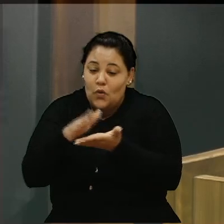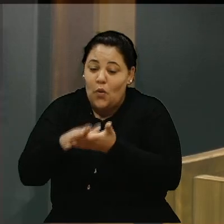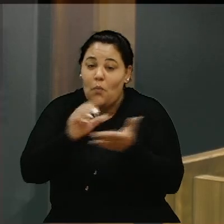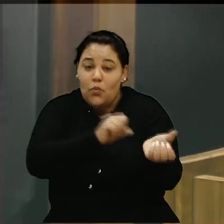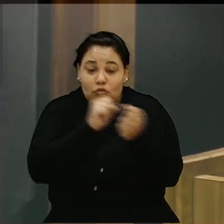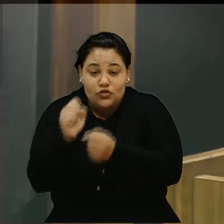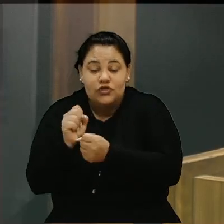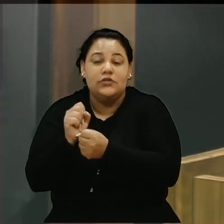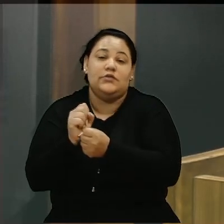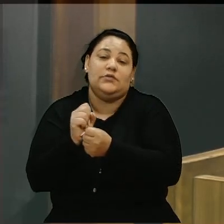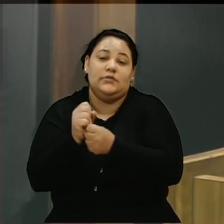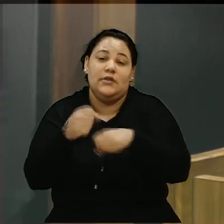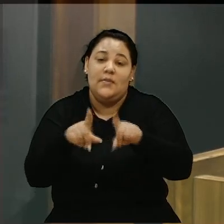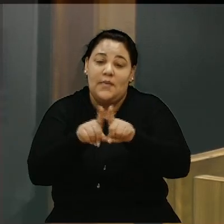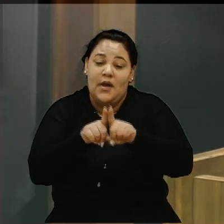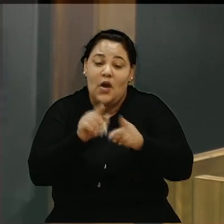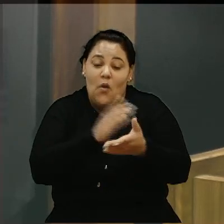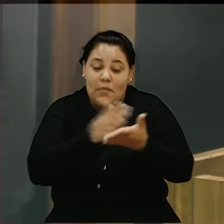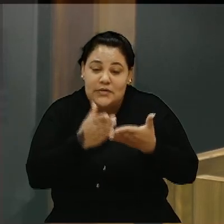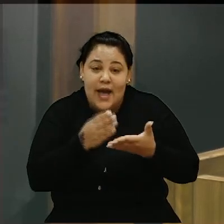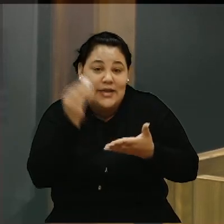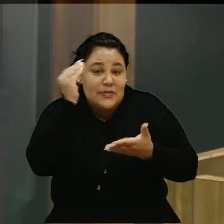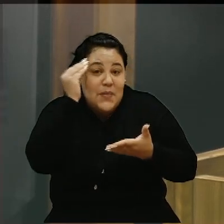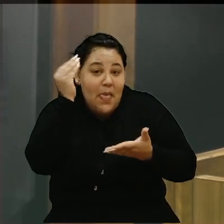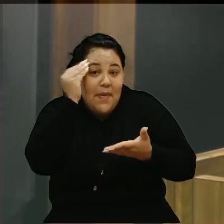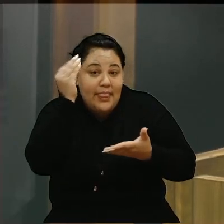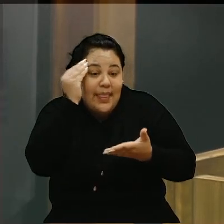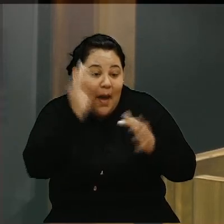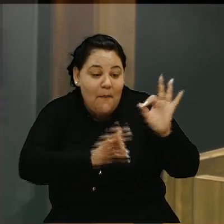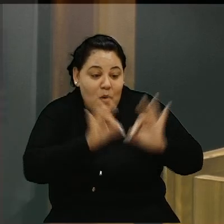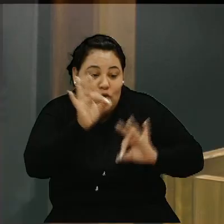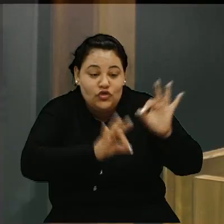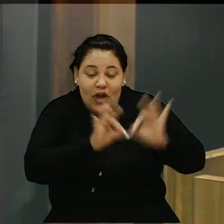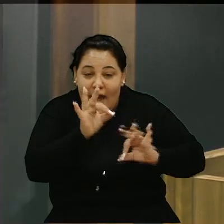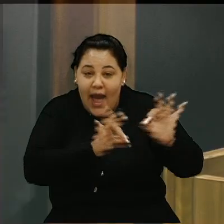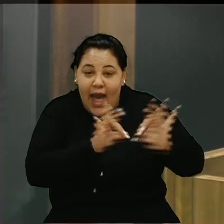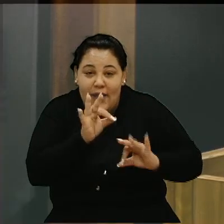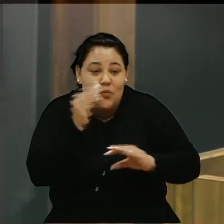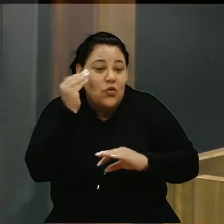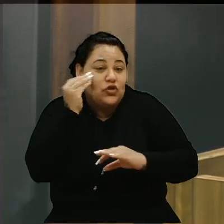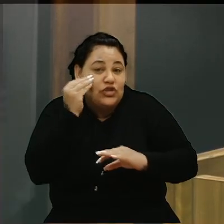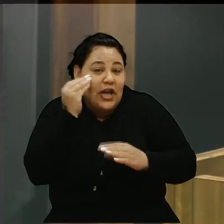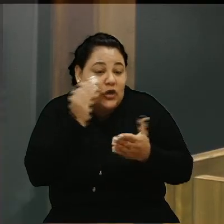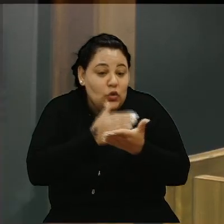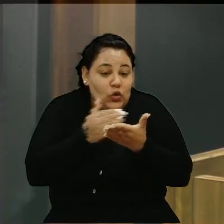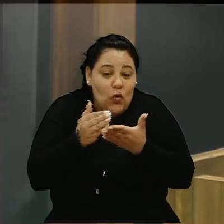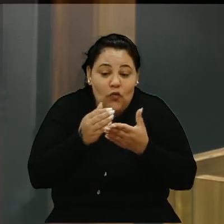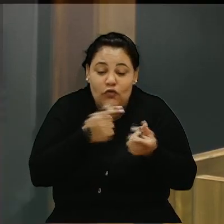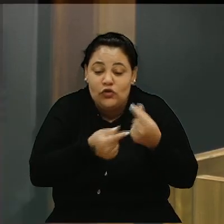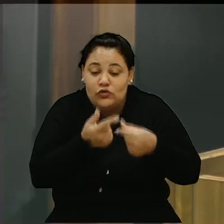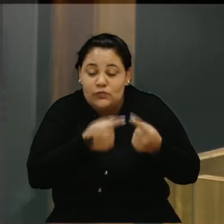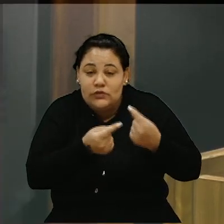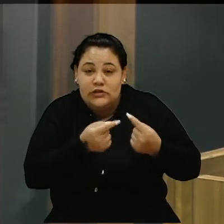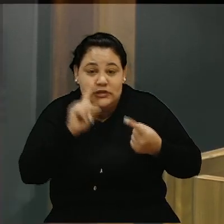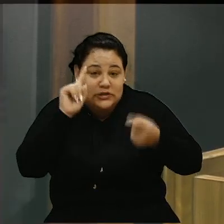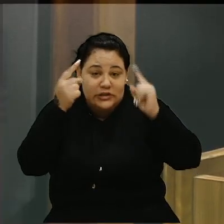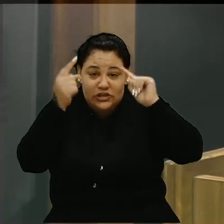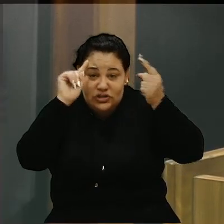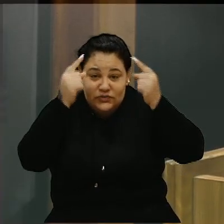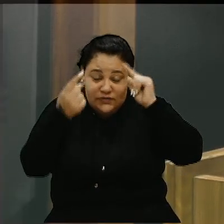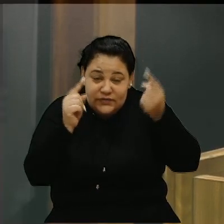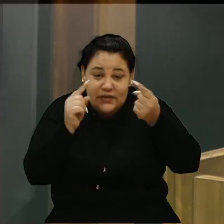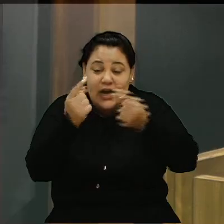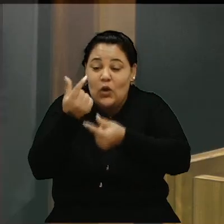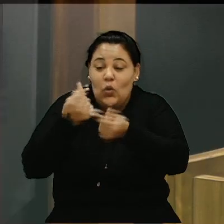projetos, que iam desde eventos culturais a espaços de discussão, de projetos experimentais de economia criativa a alentos à cultura tradicionalista